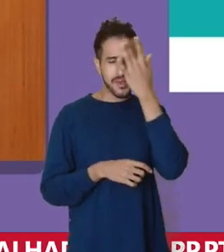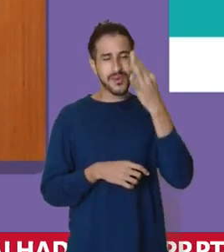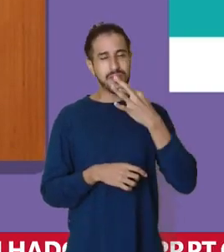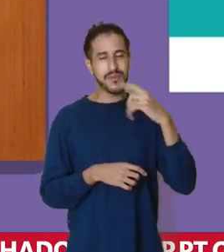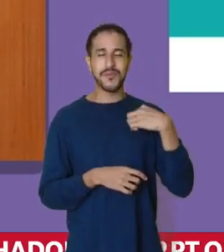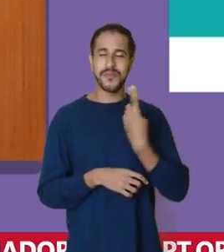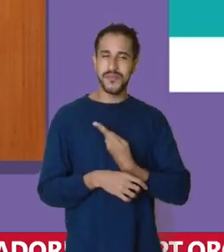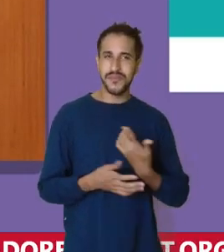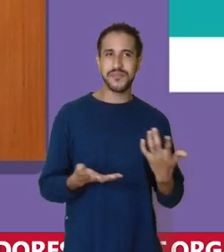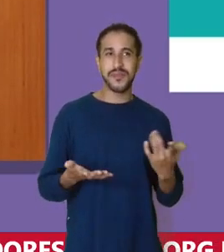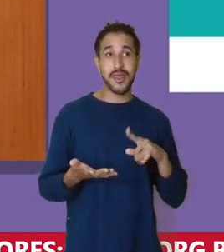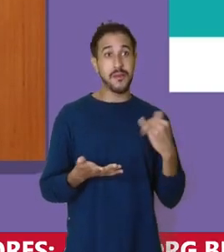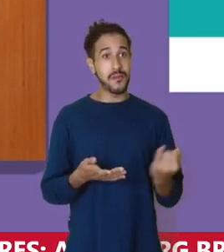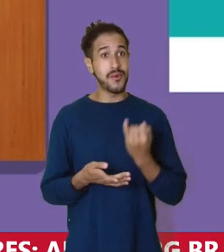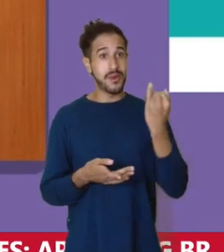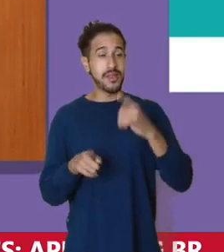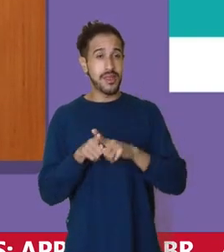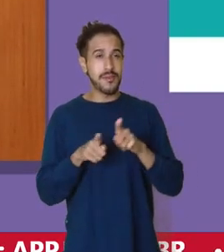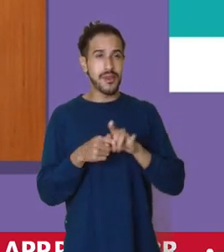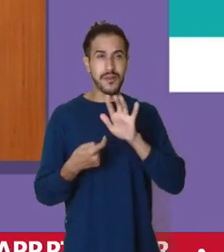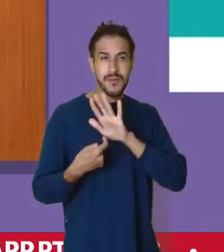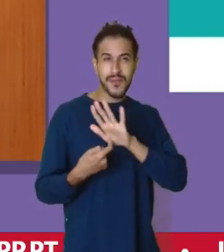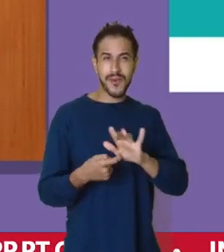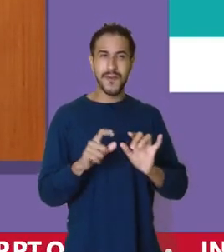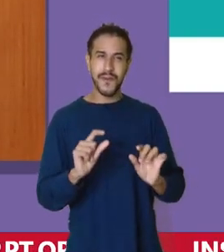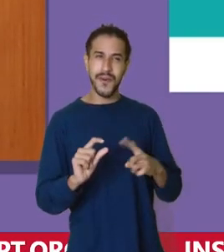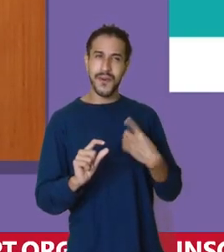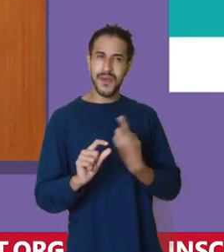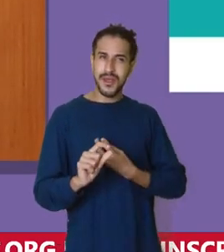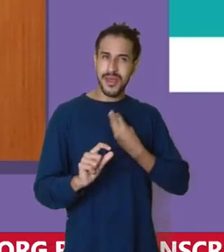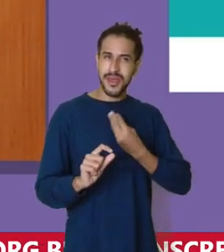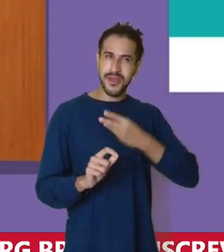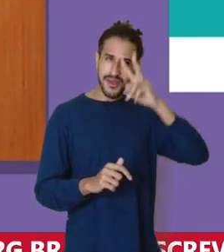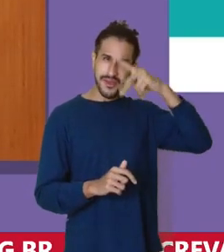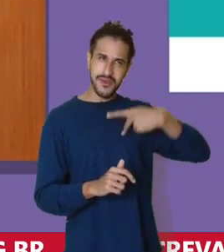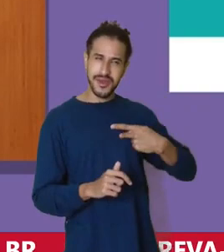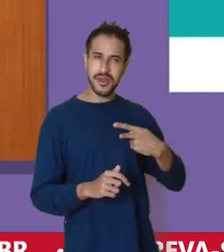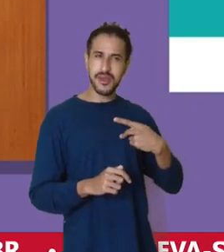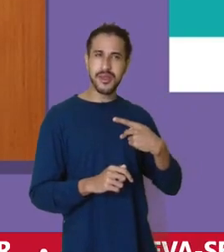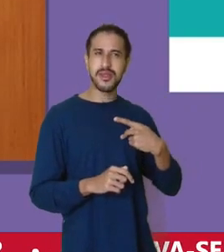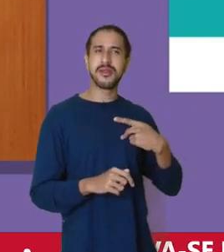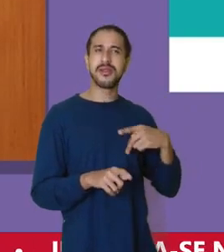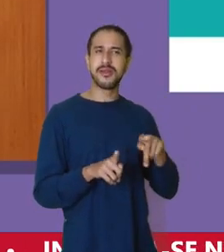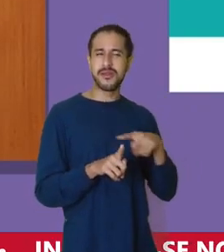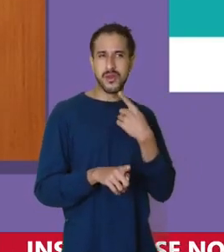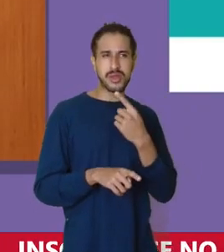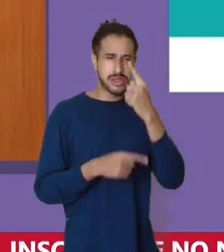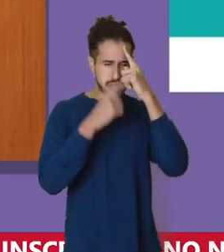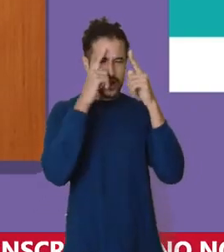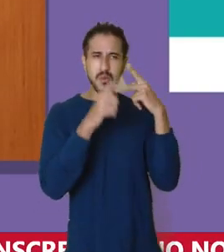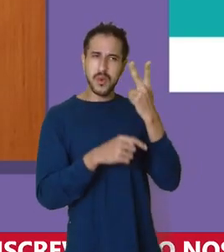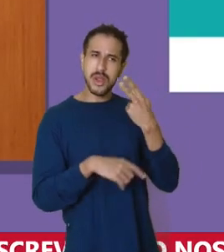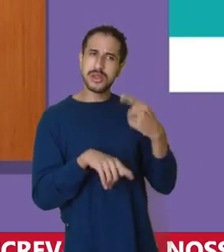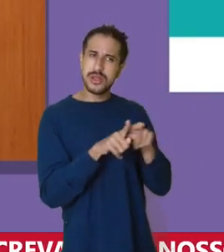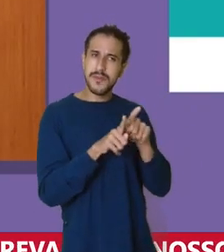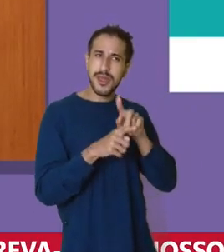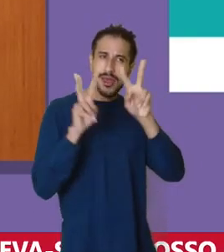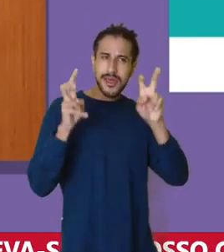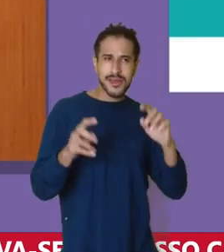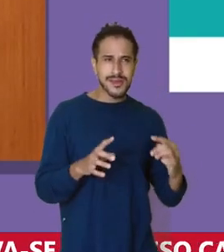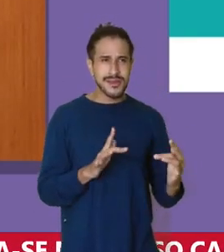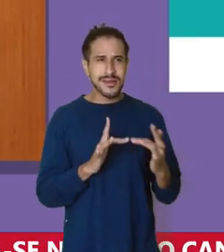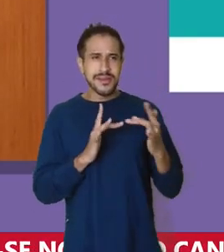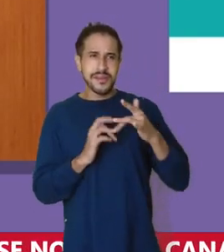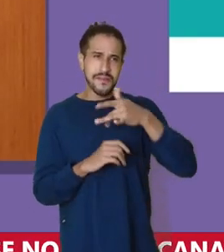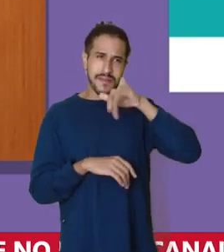conheçam, né? É importante também colocar um pedacinho das nossas vidas para além das nossas posições políticas, porque isso traz as pessoas mais